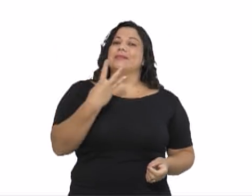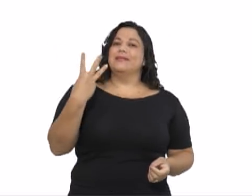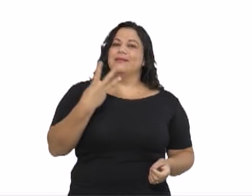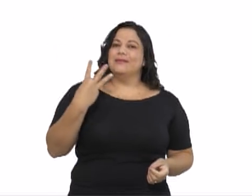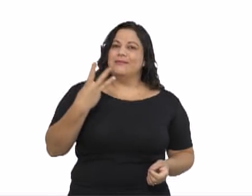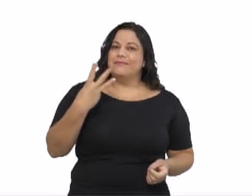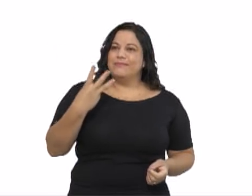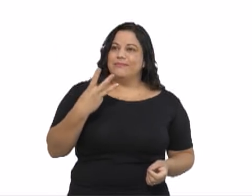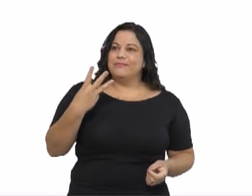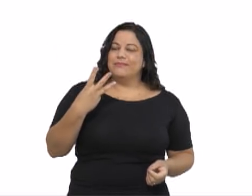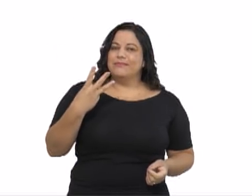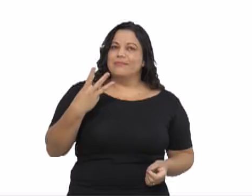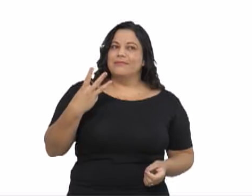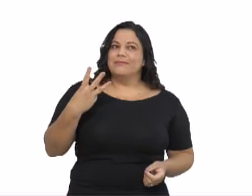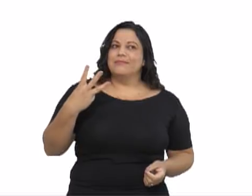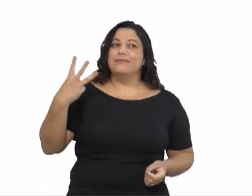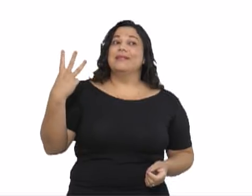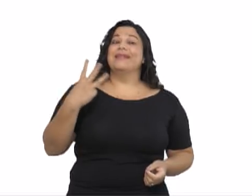Third,